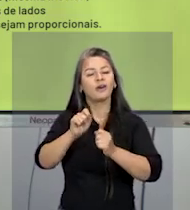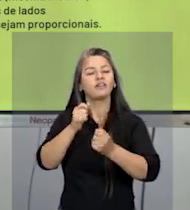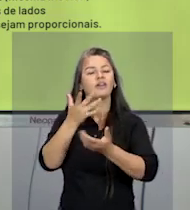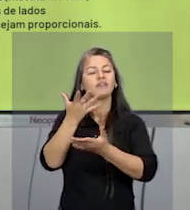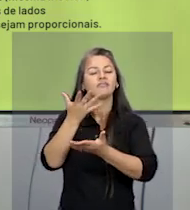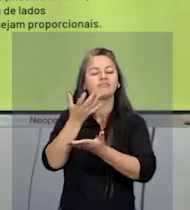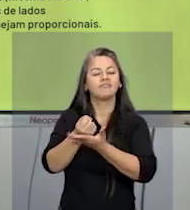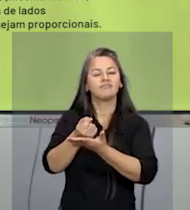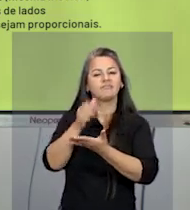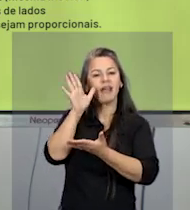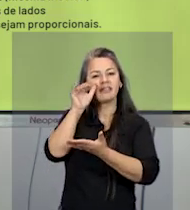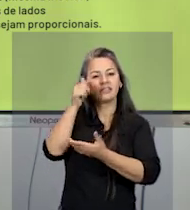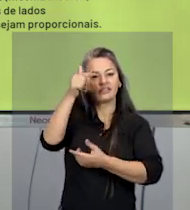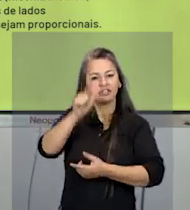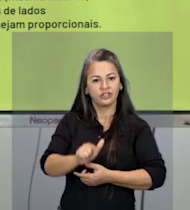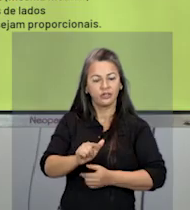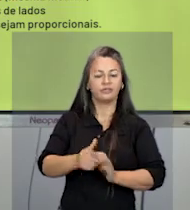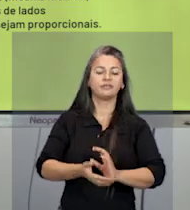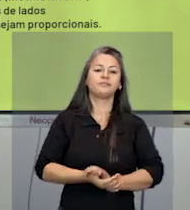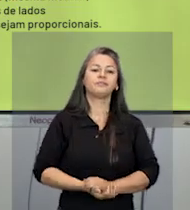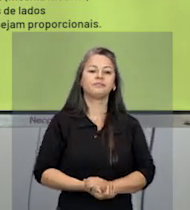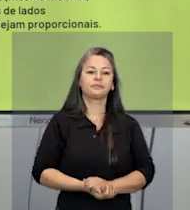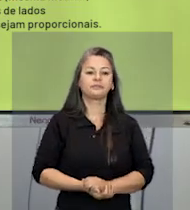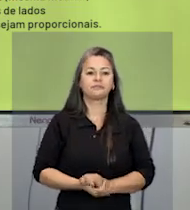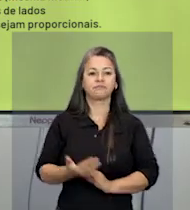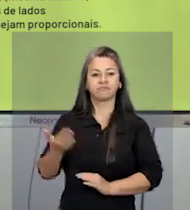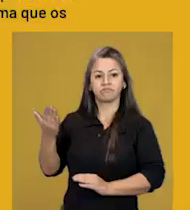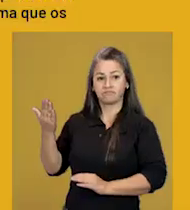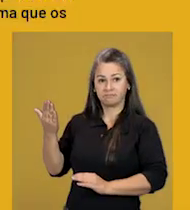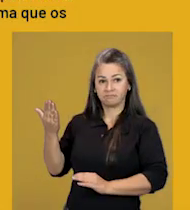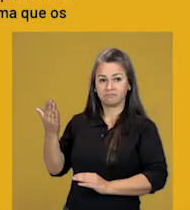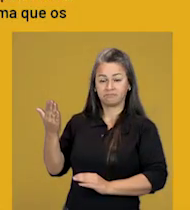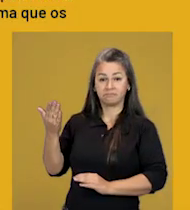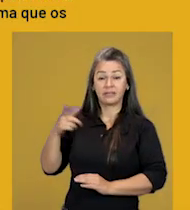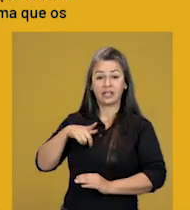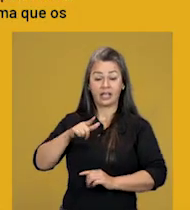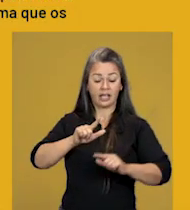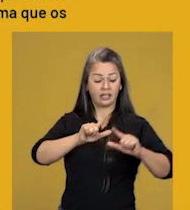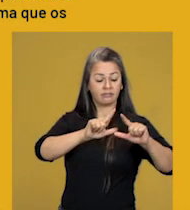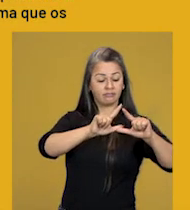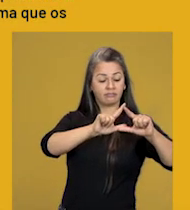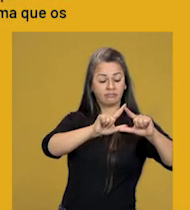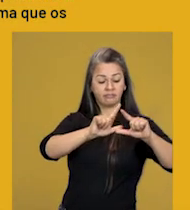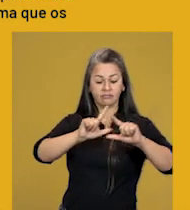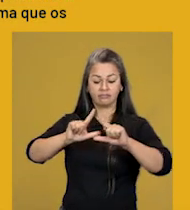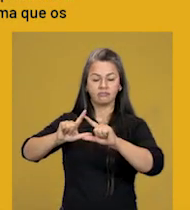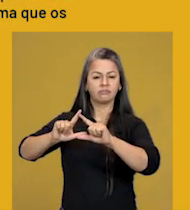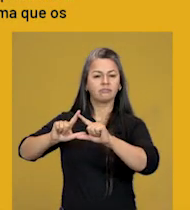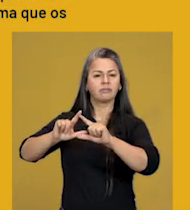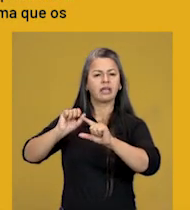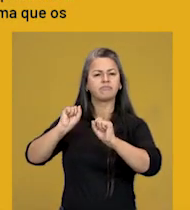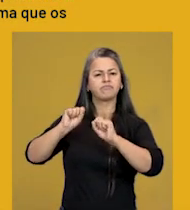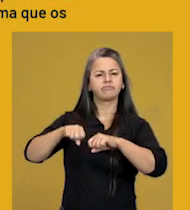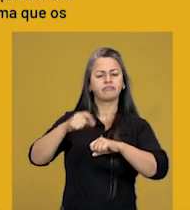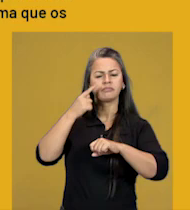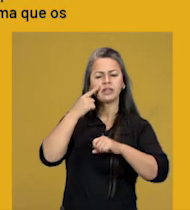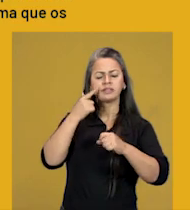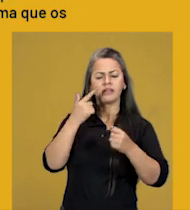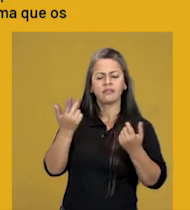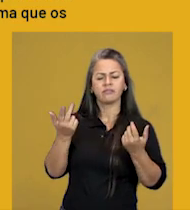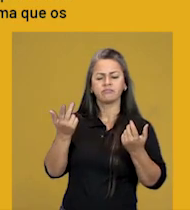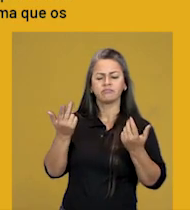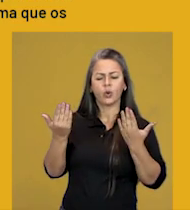seria triângulos semelhantes, então nós dizemos que dois triângulos são semelhantes quando é possível estabelecer uma